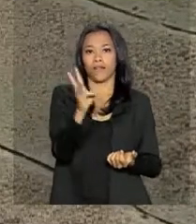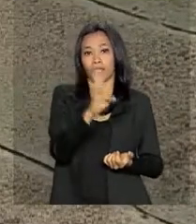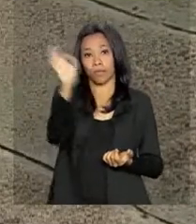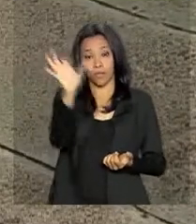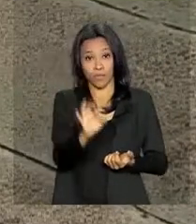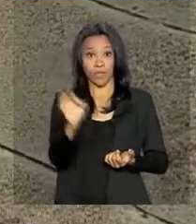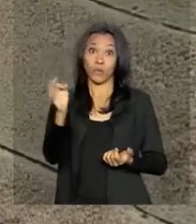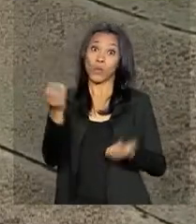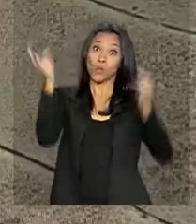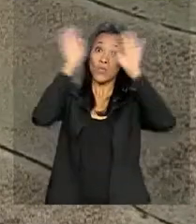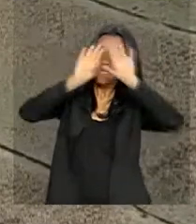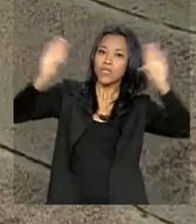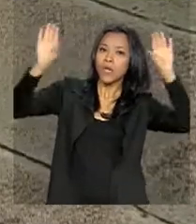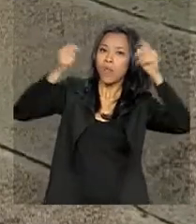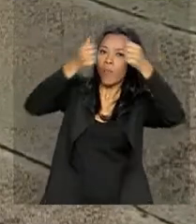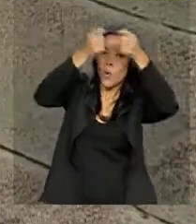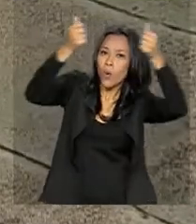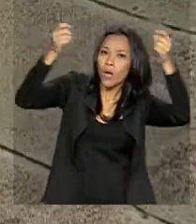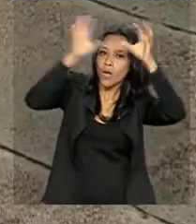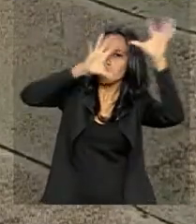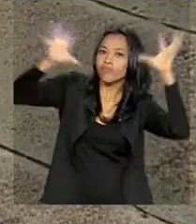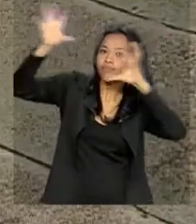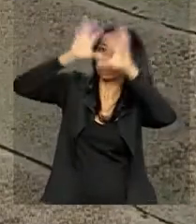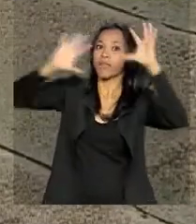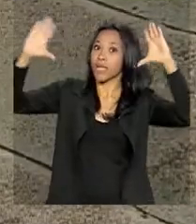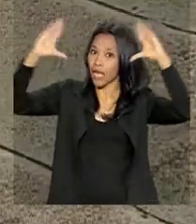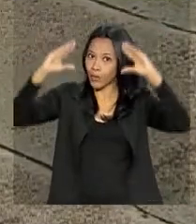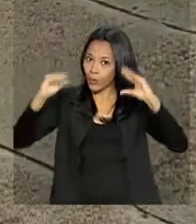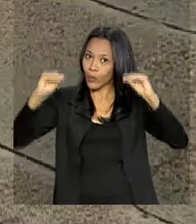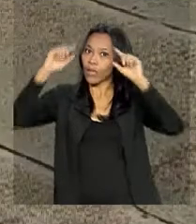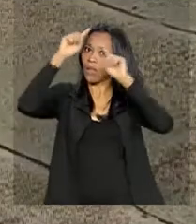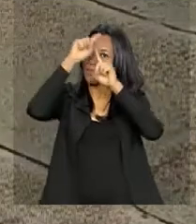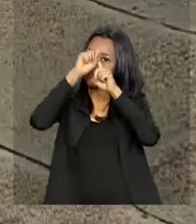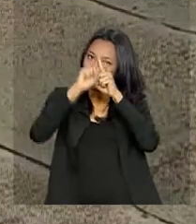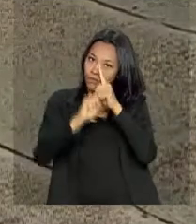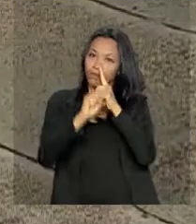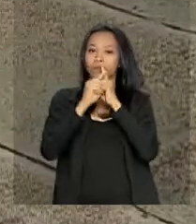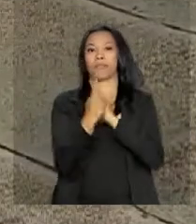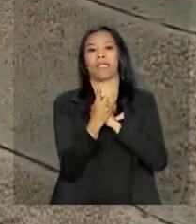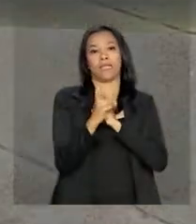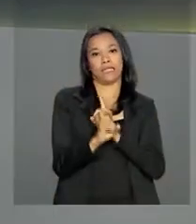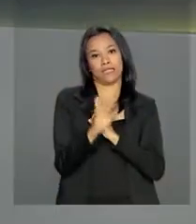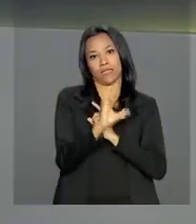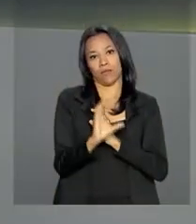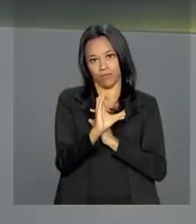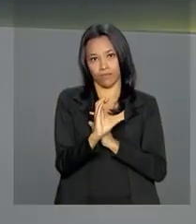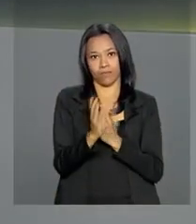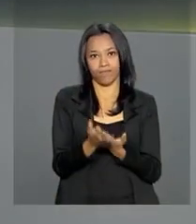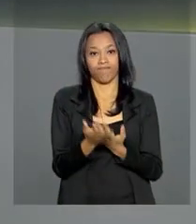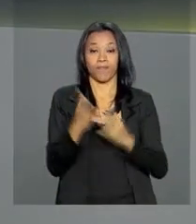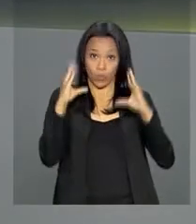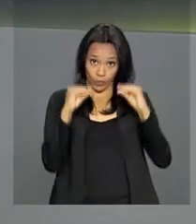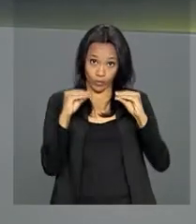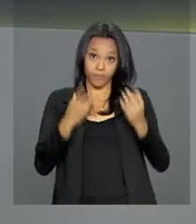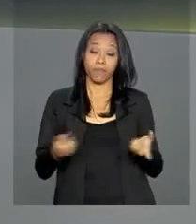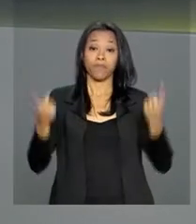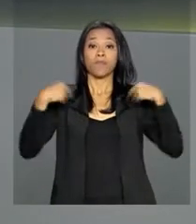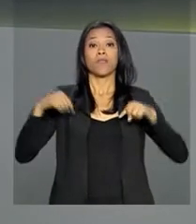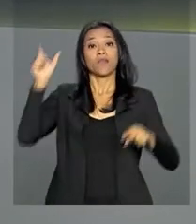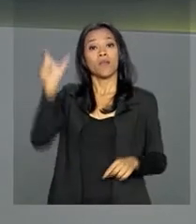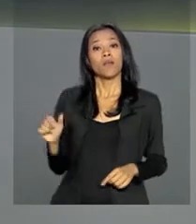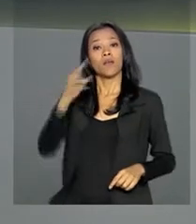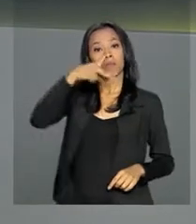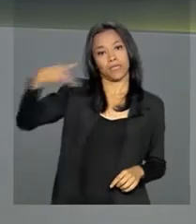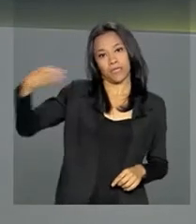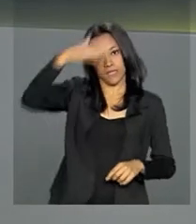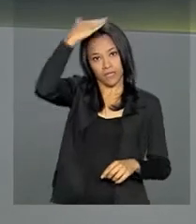é de céu com poucas nuvens e à noite a temperatura pode cair para 15 graus. O presidente Michel Temer participou